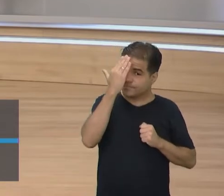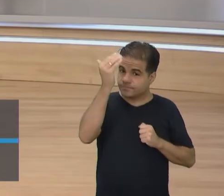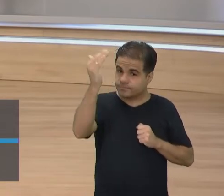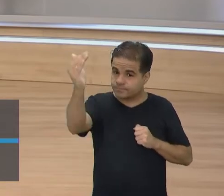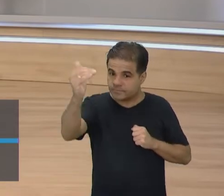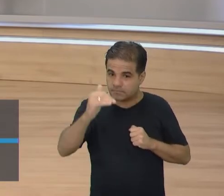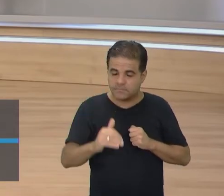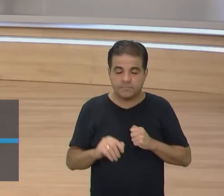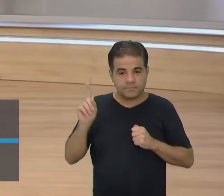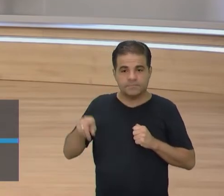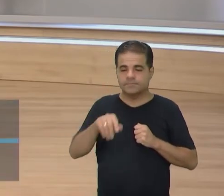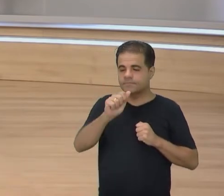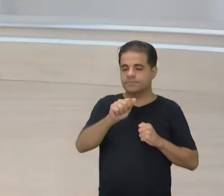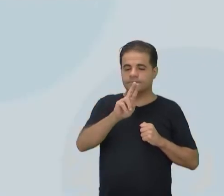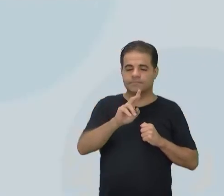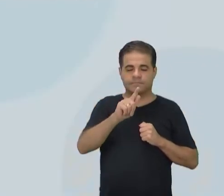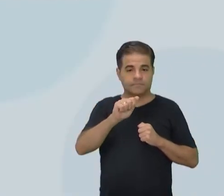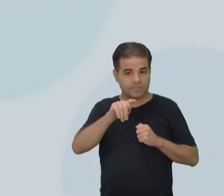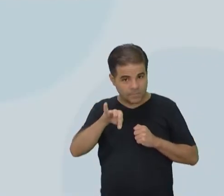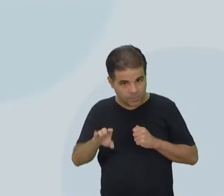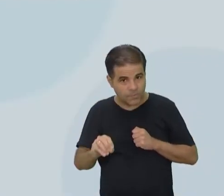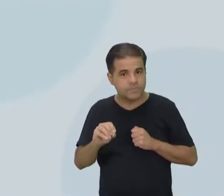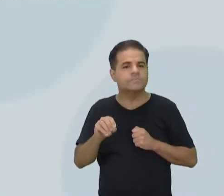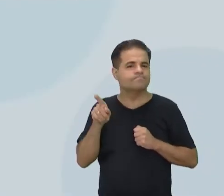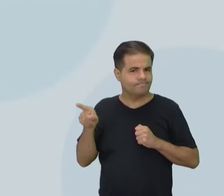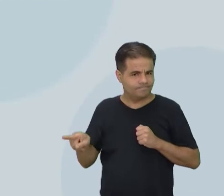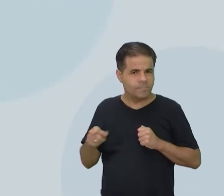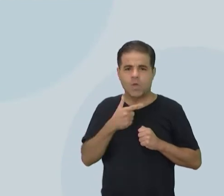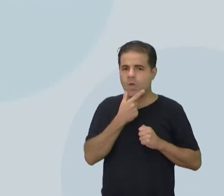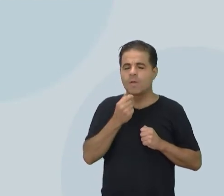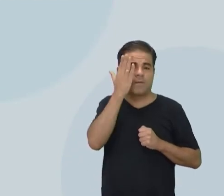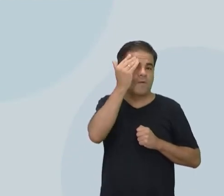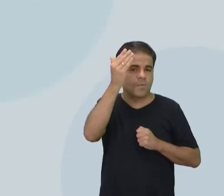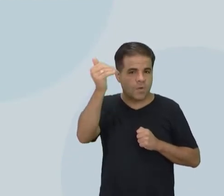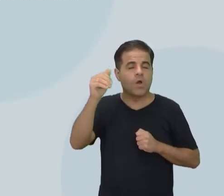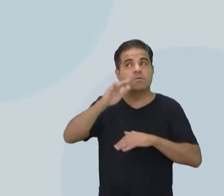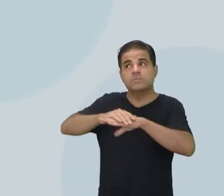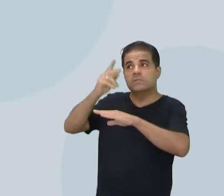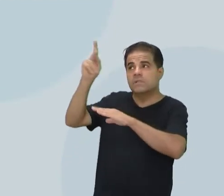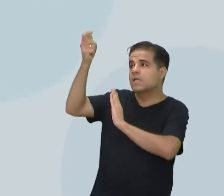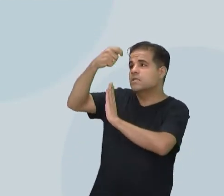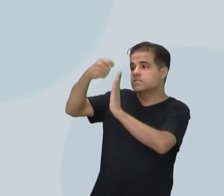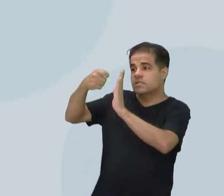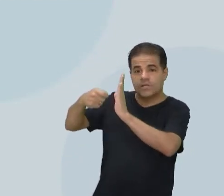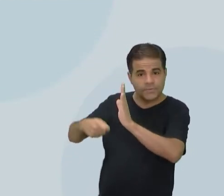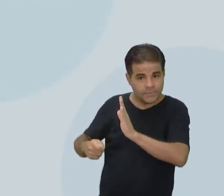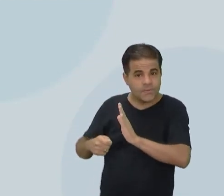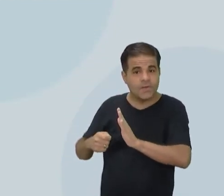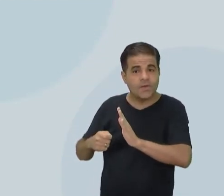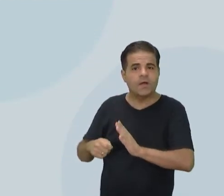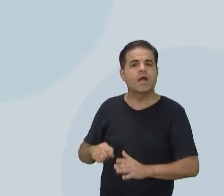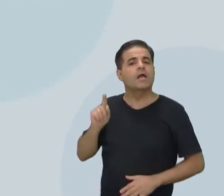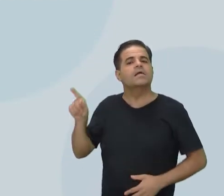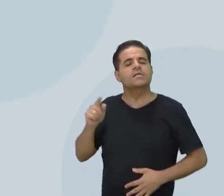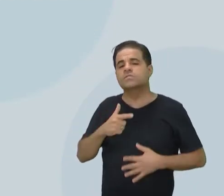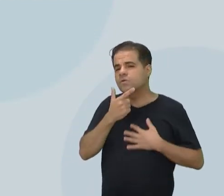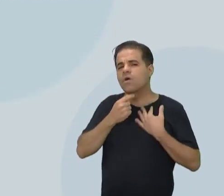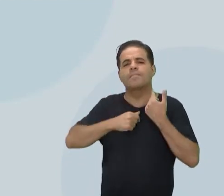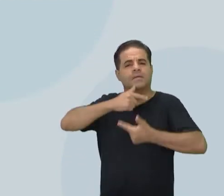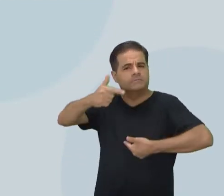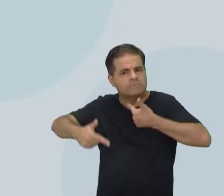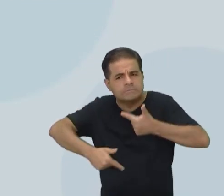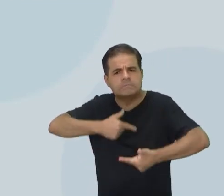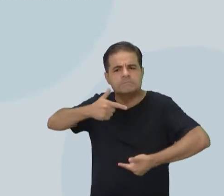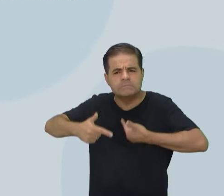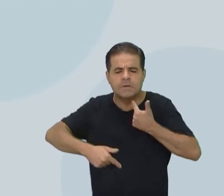famoso aí, que é o Augusto Monterroso, tá? Que ele é um escritor, né? E ele trabalha